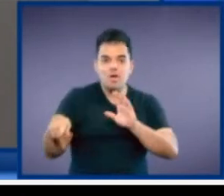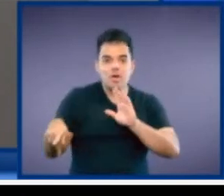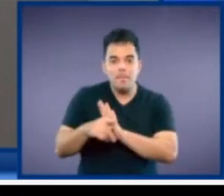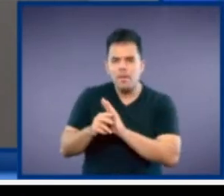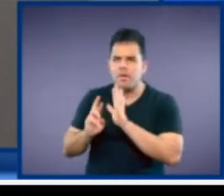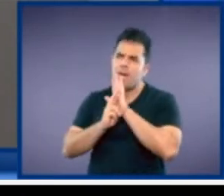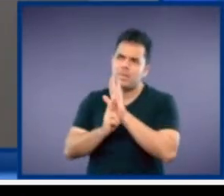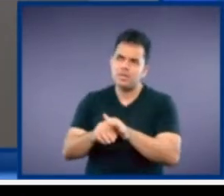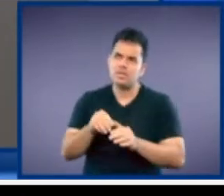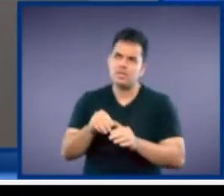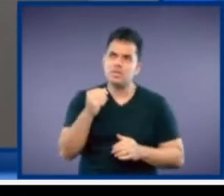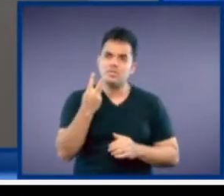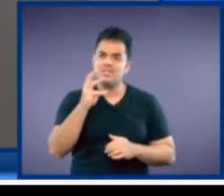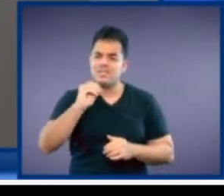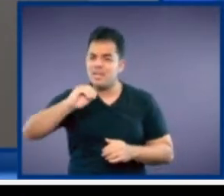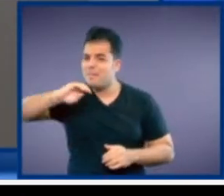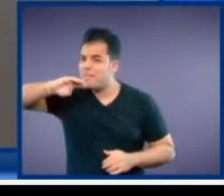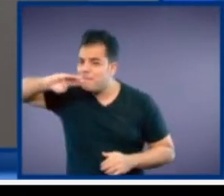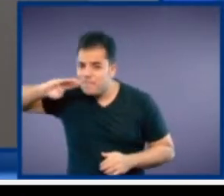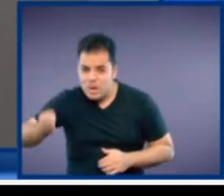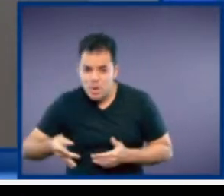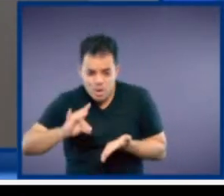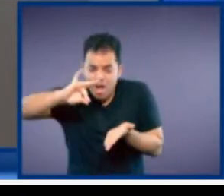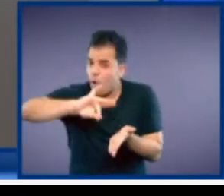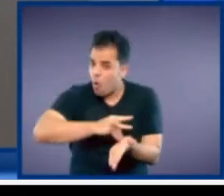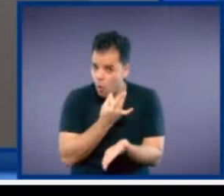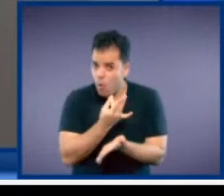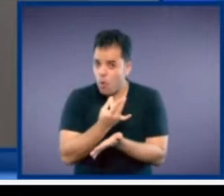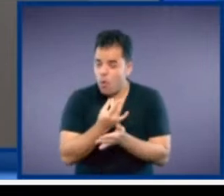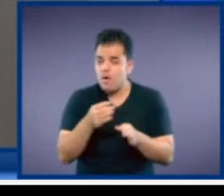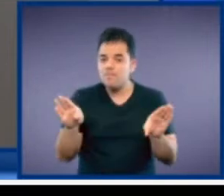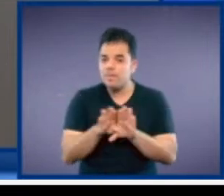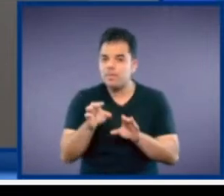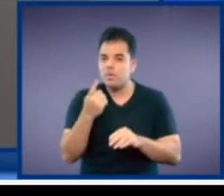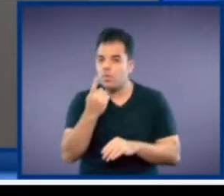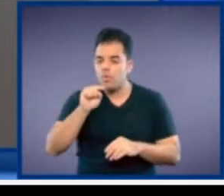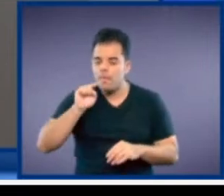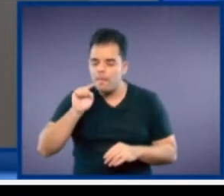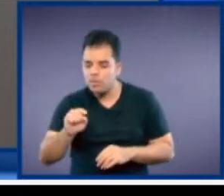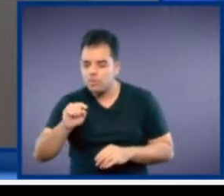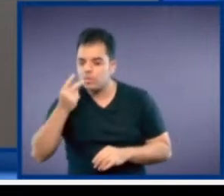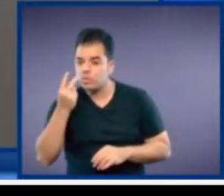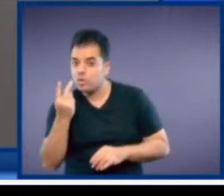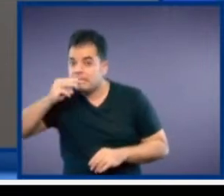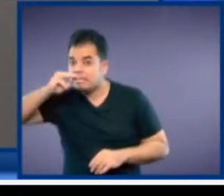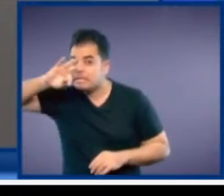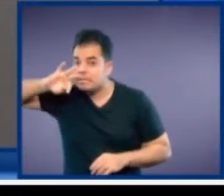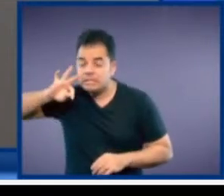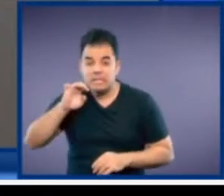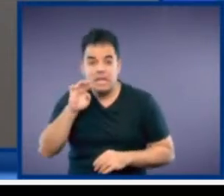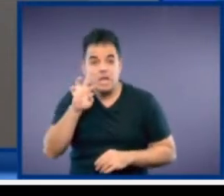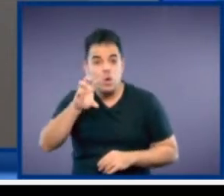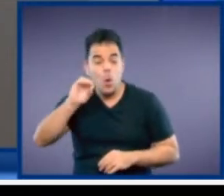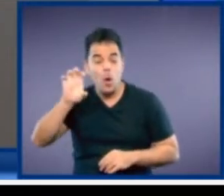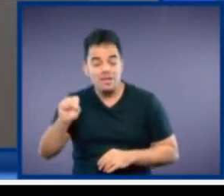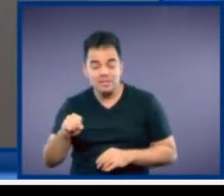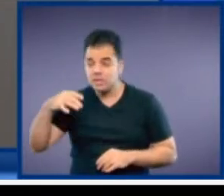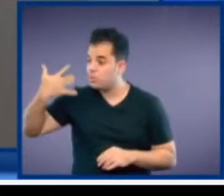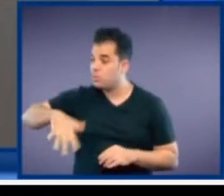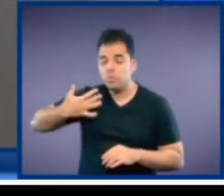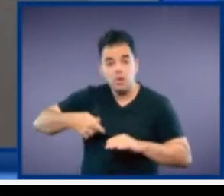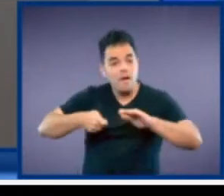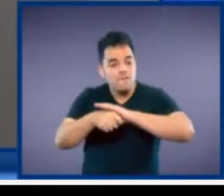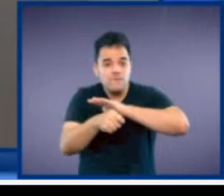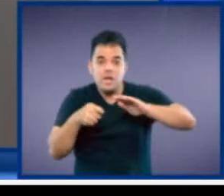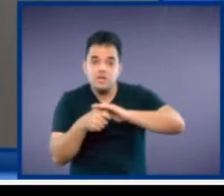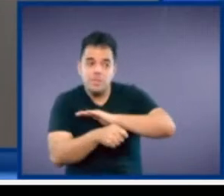bilhões em bônus de outorga e mais de 1,2 trilhões em investimentos contratados,